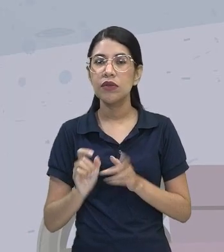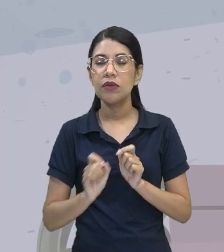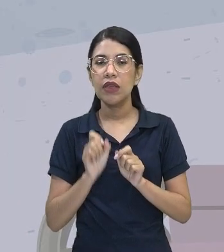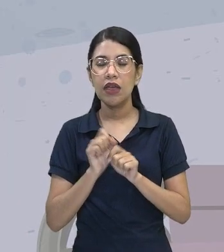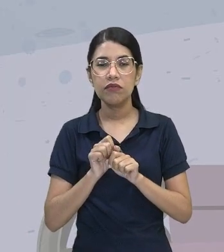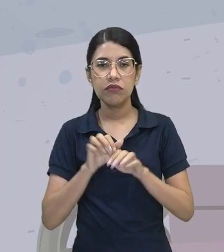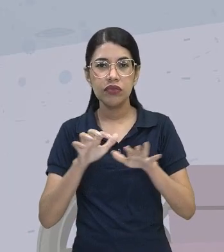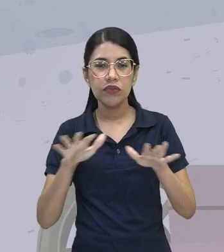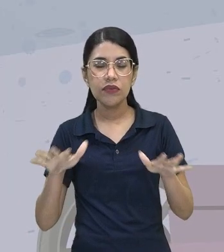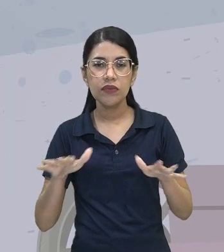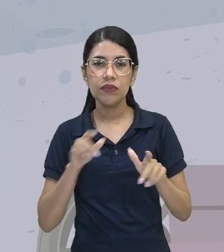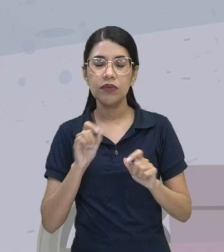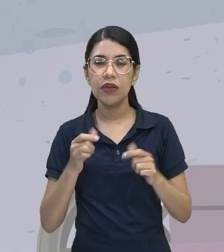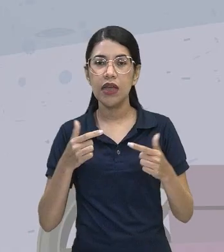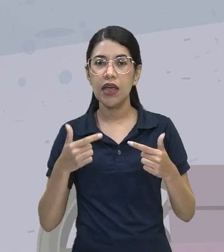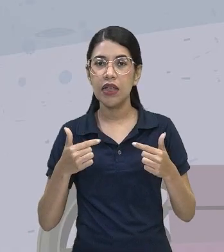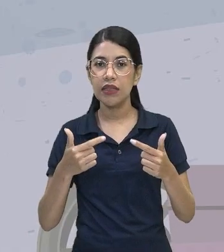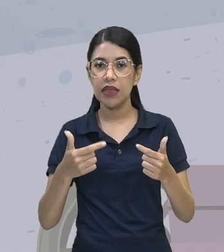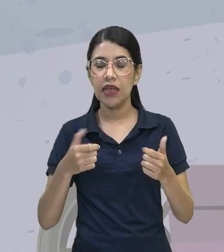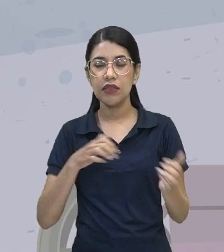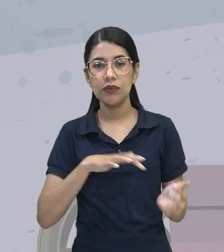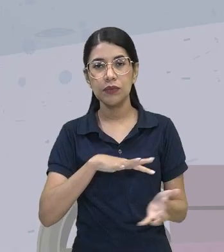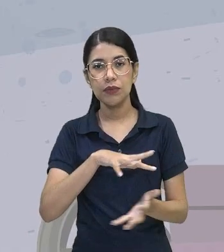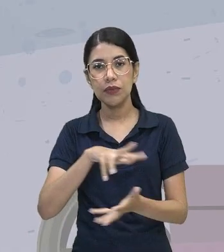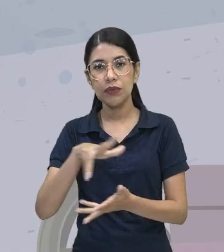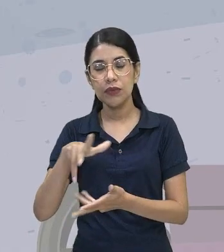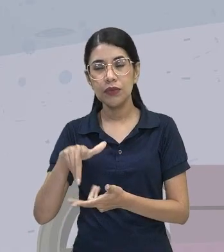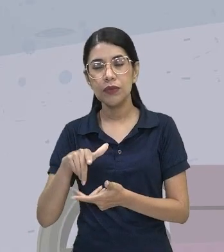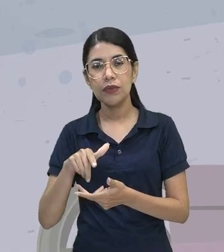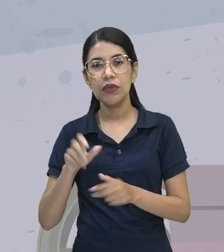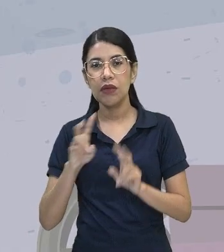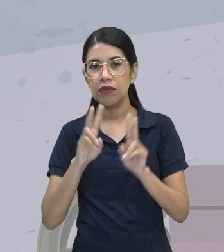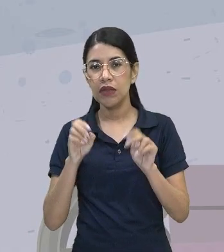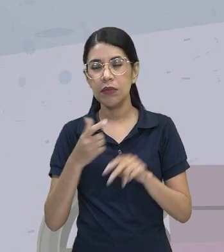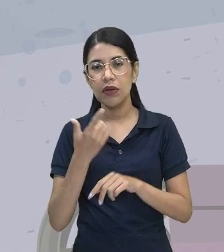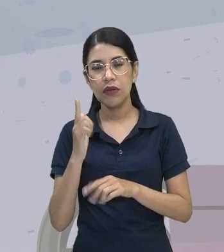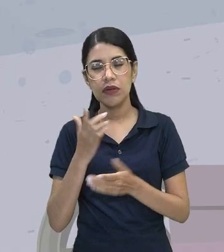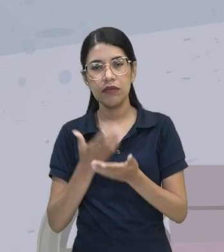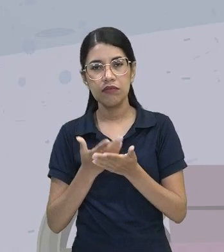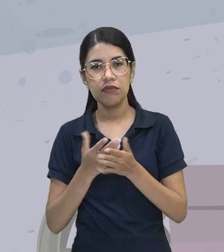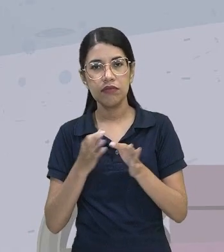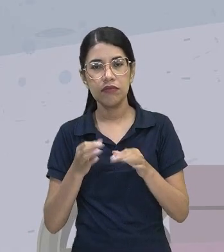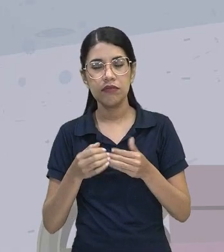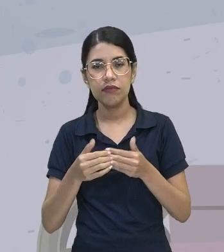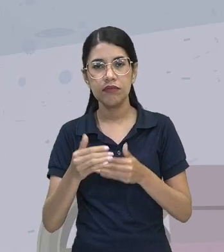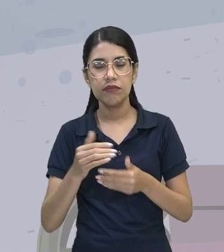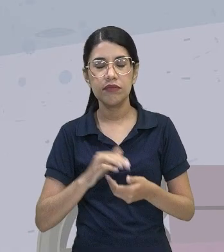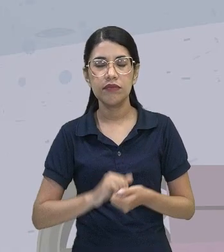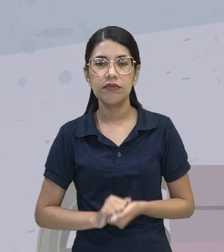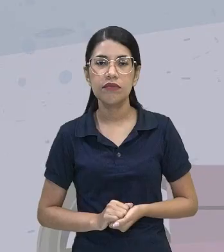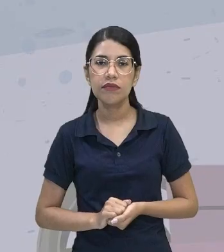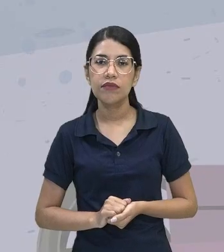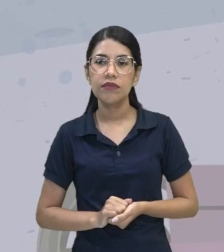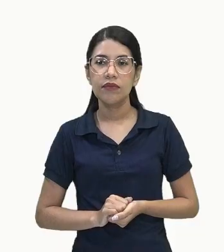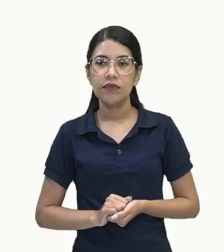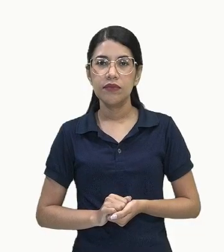as chamadas guerras mundiais, que é assunto para outras aulas. Vamos adiante com o texto. Vamos lá, gente.